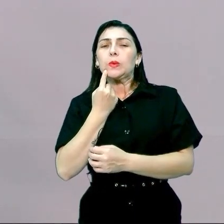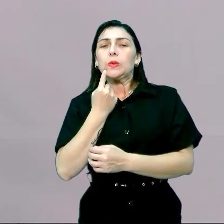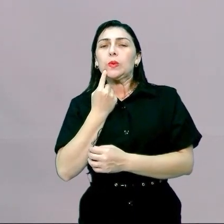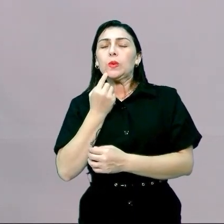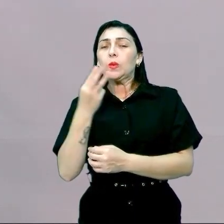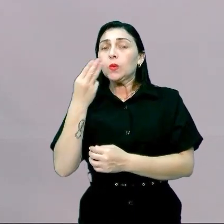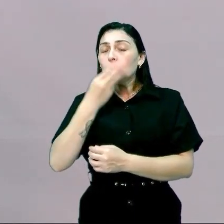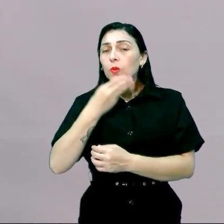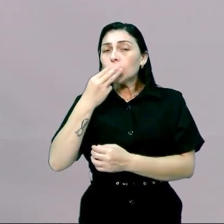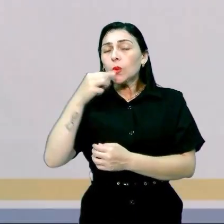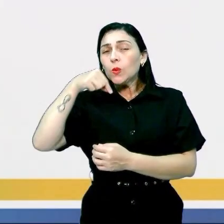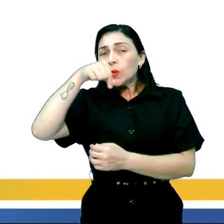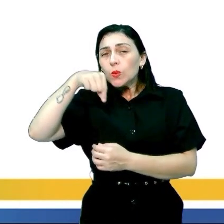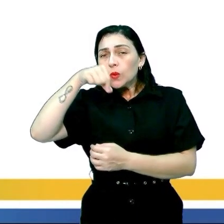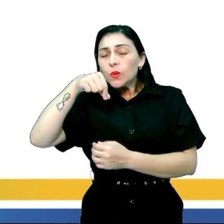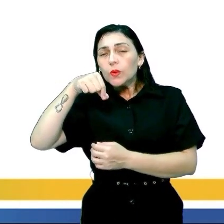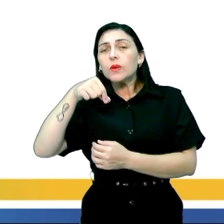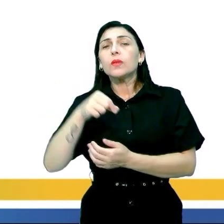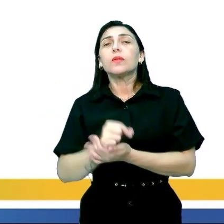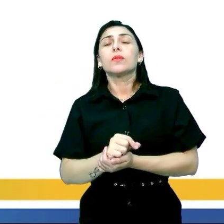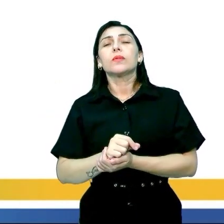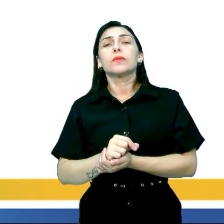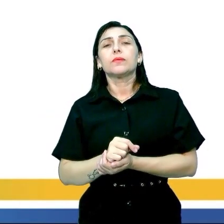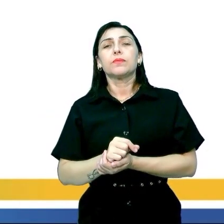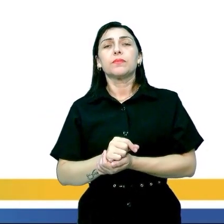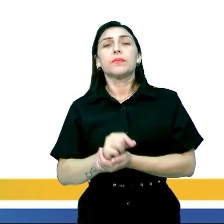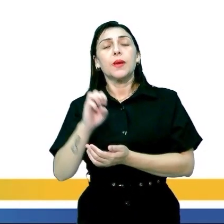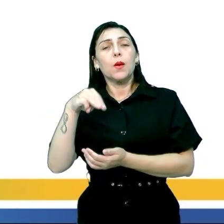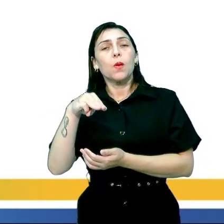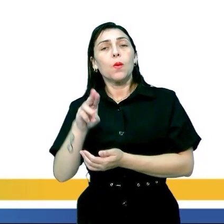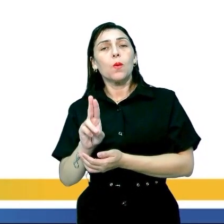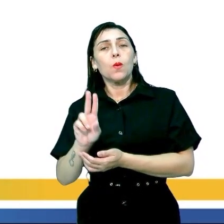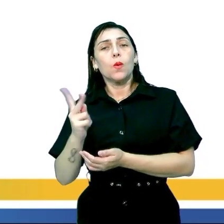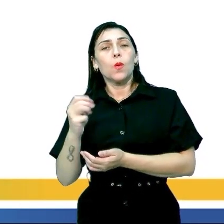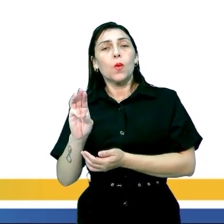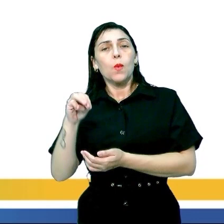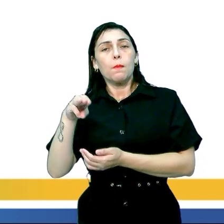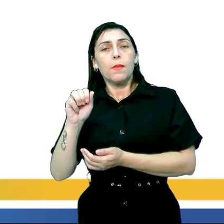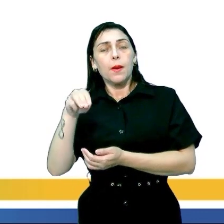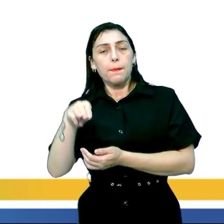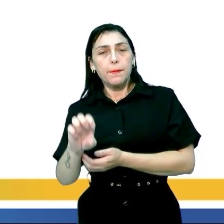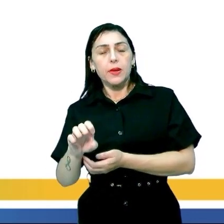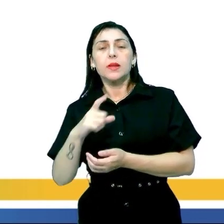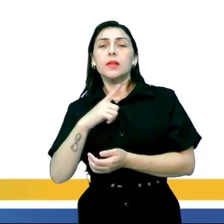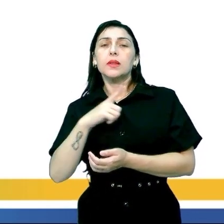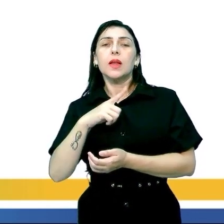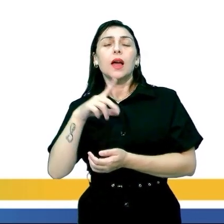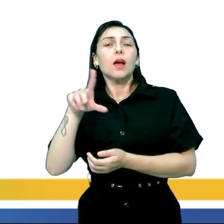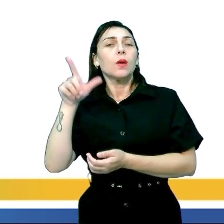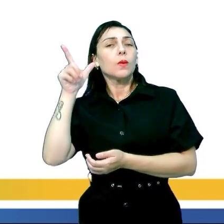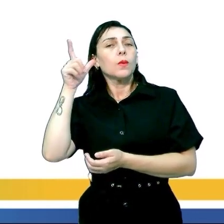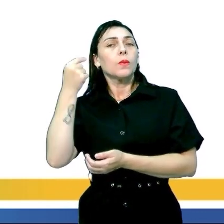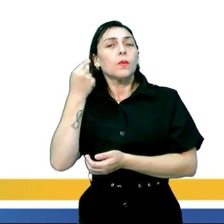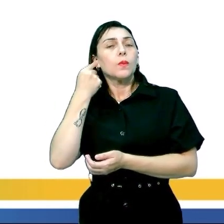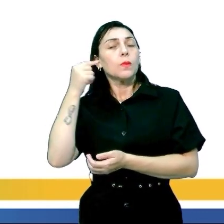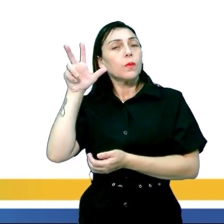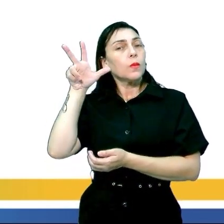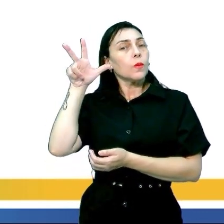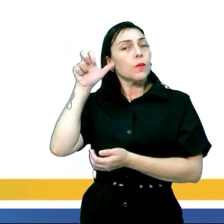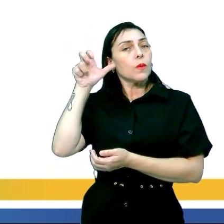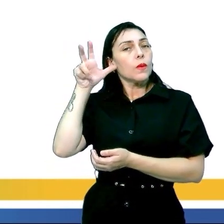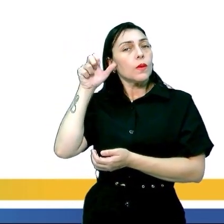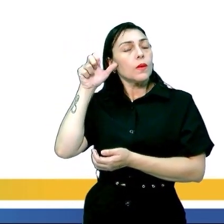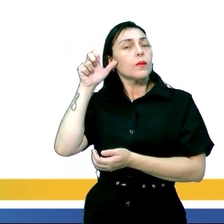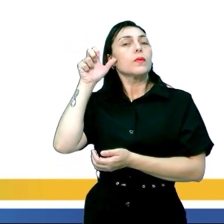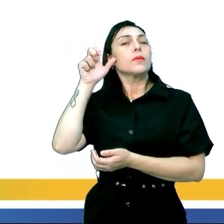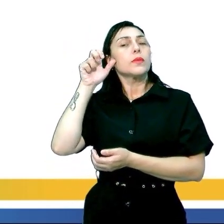o doce, o salgado e o nome, tá? O mame, perdão. E temos a audição, que capta quem?